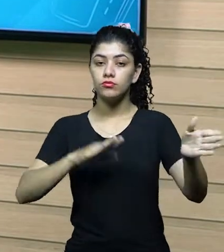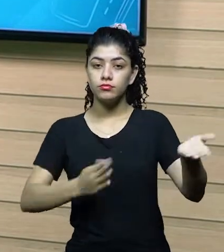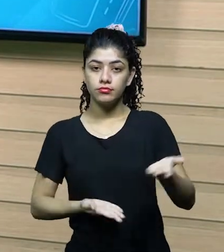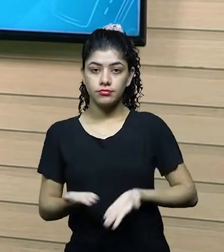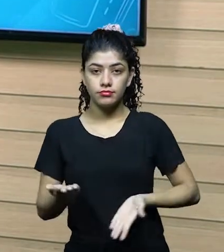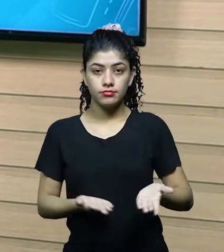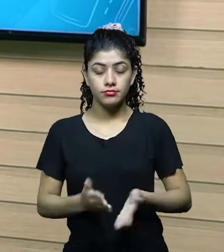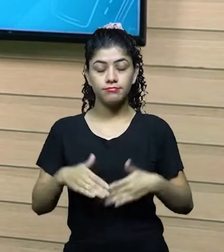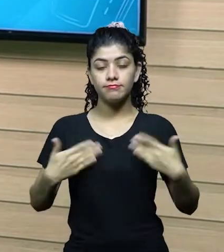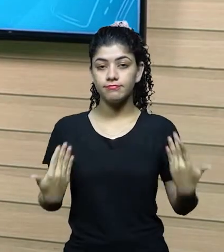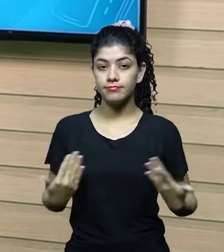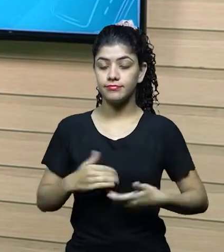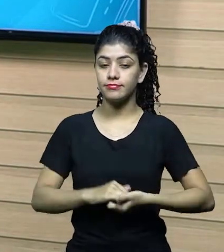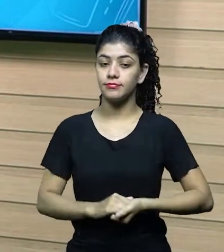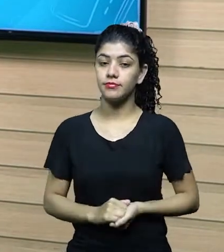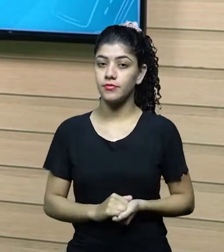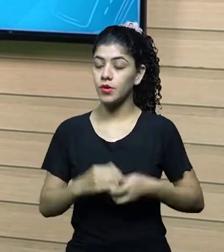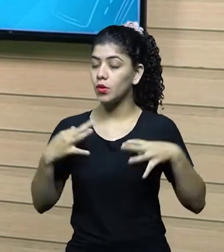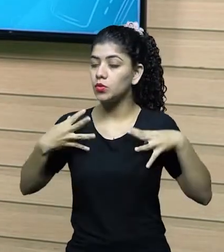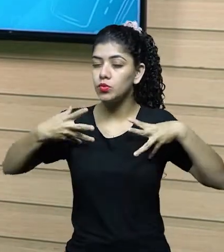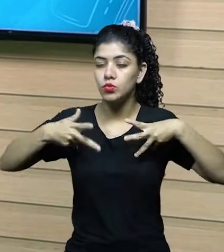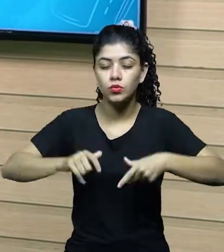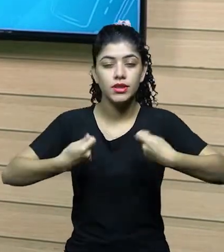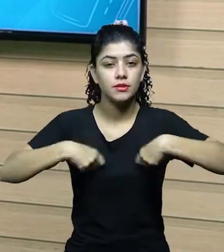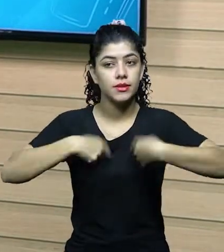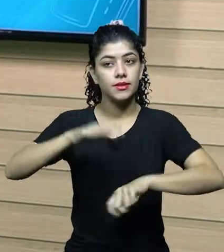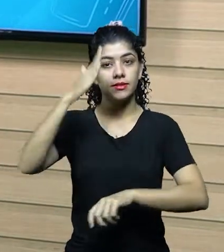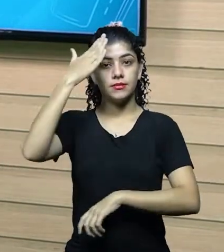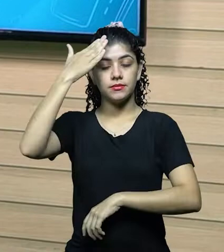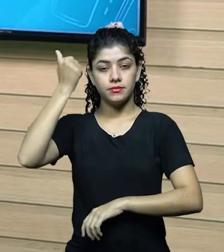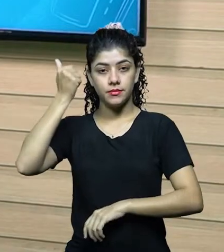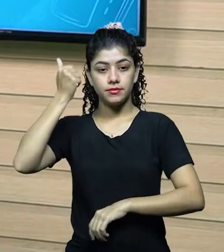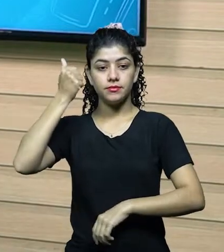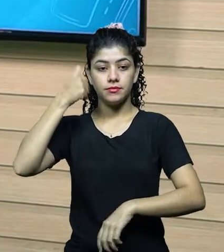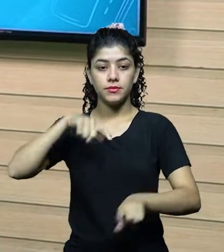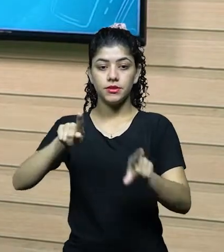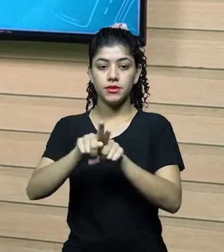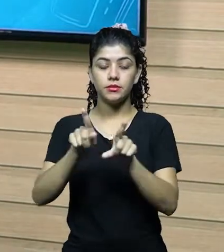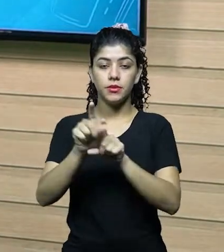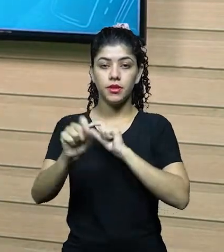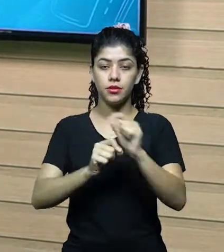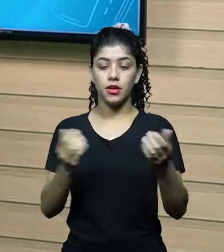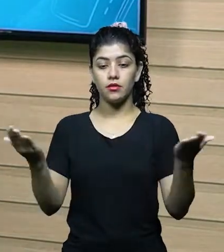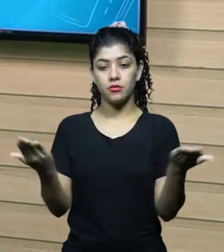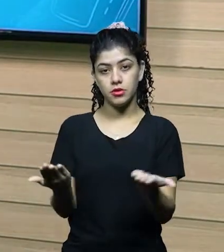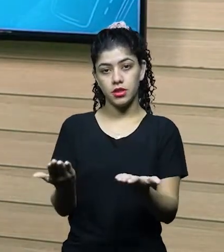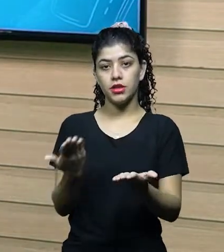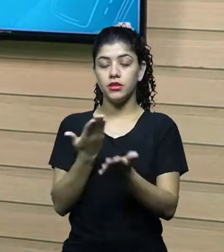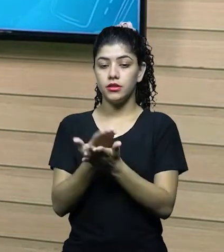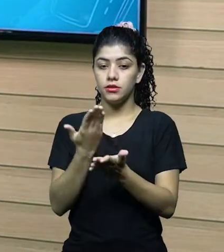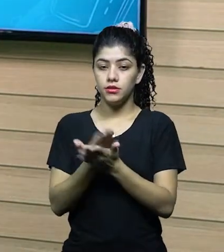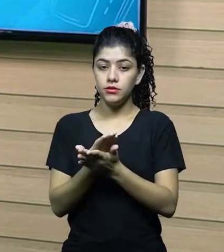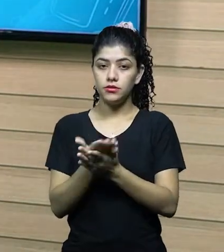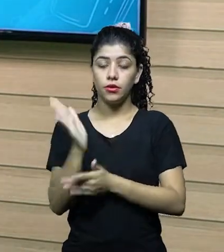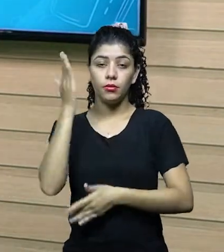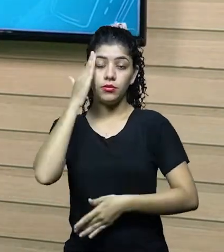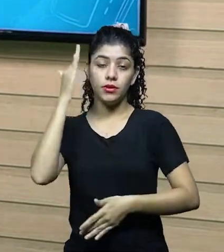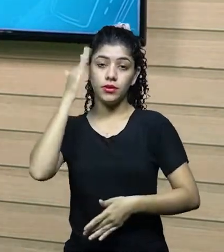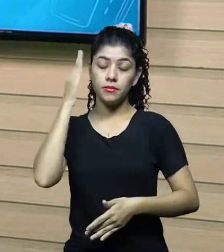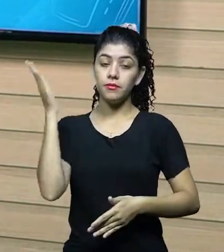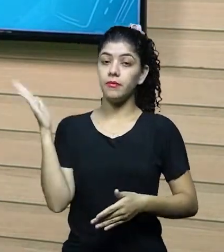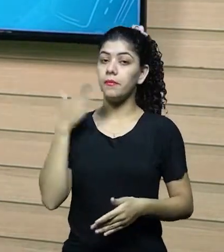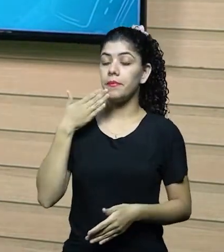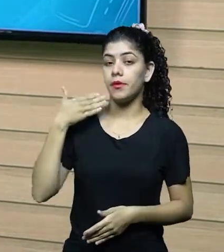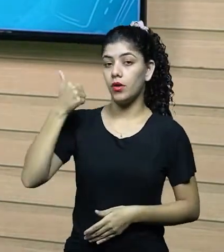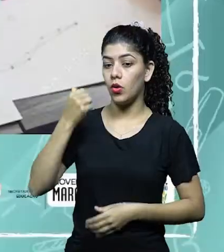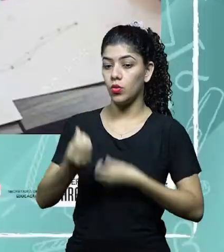que eles prestam, né? Tudo isso a gente precisa saber e aqui com a gente, nessa aula, vamos entender um pouco melhor